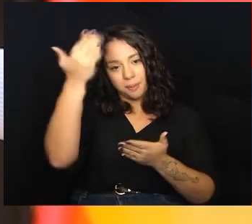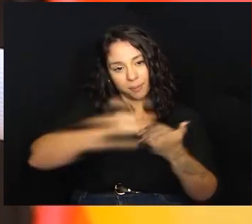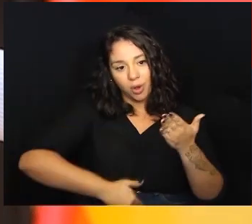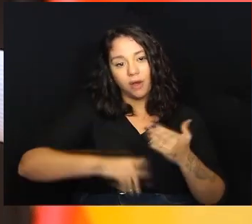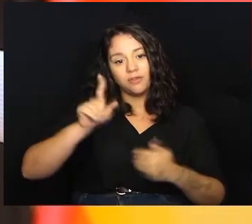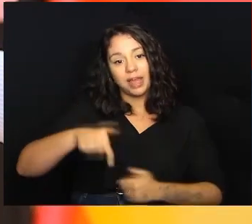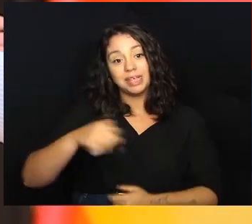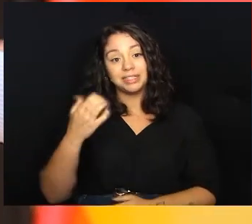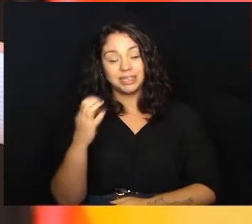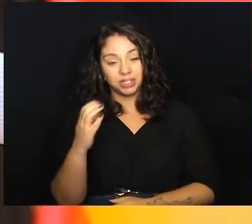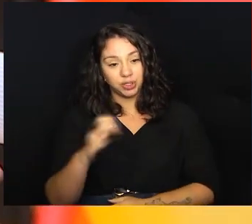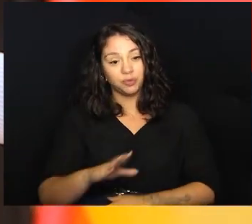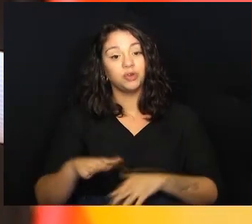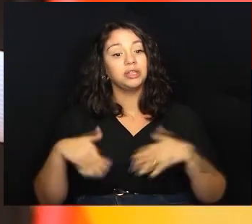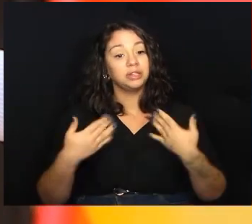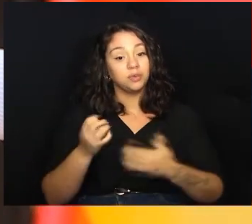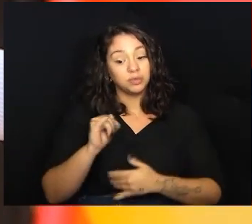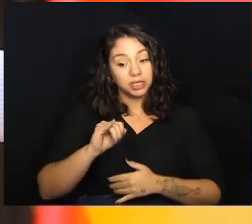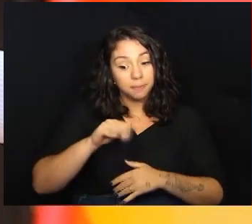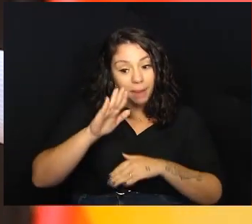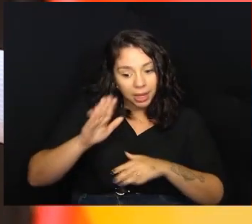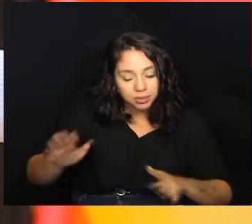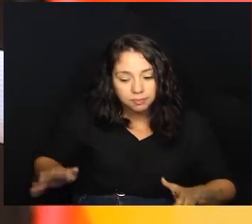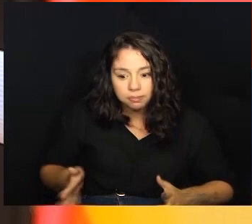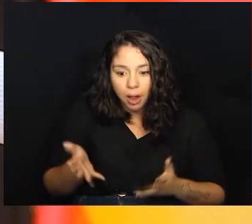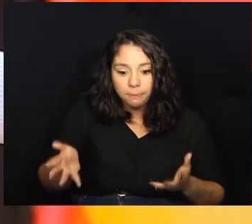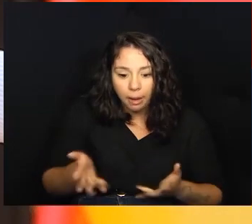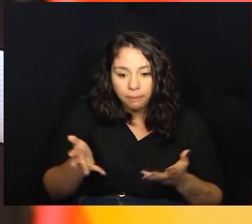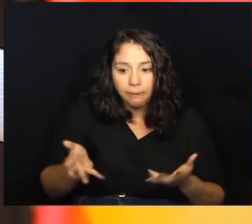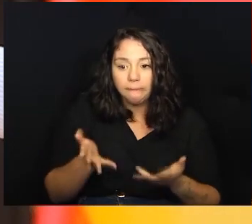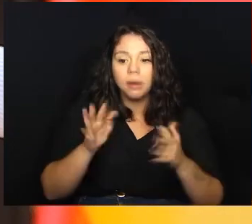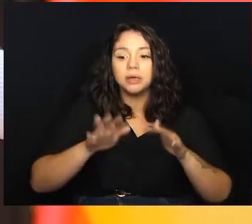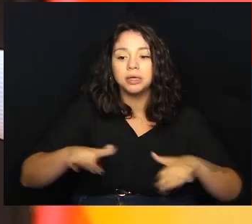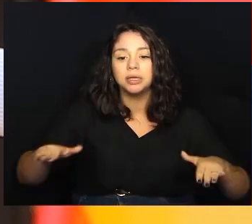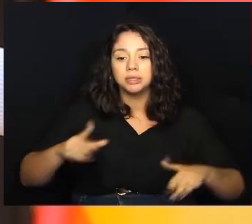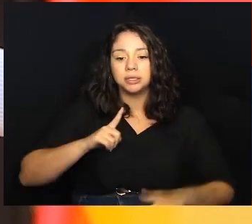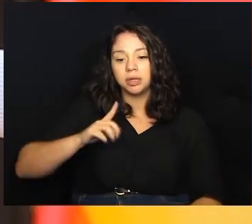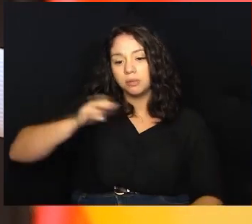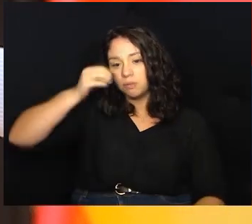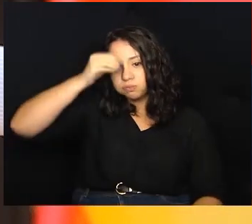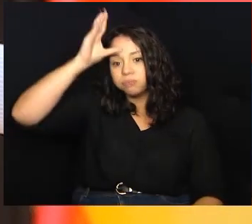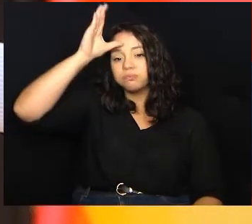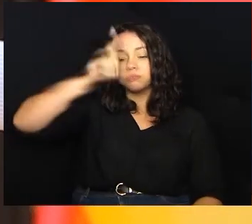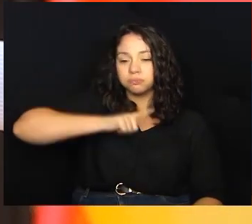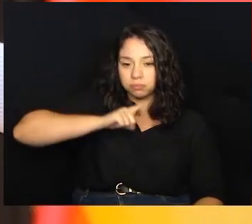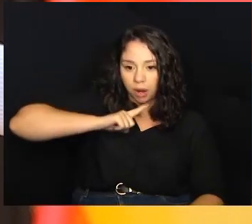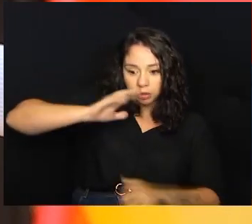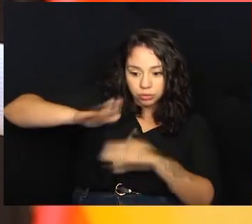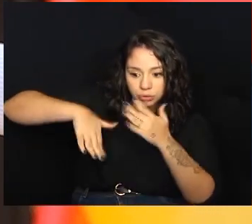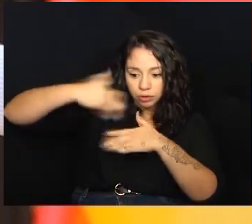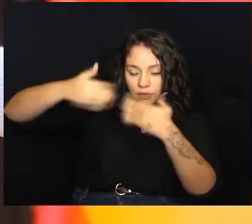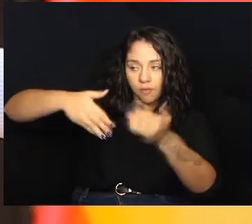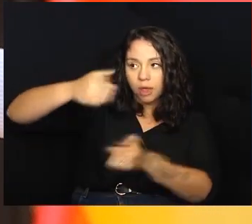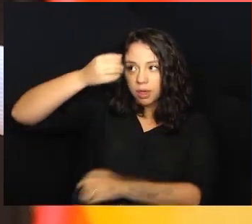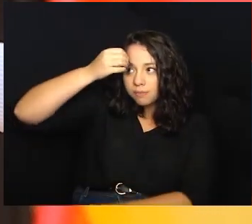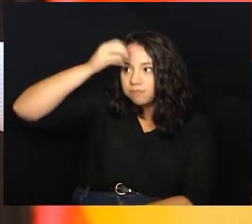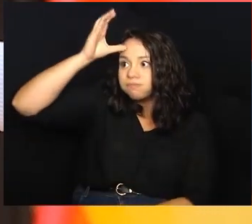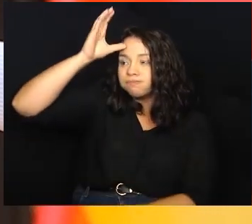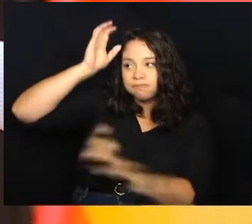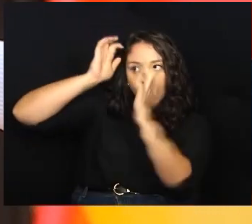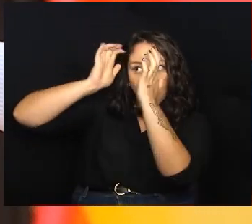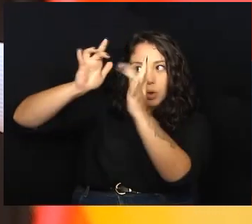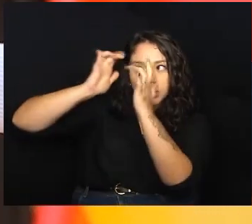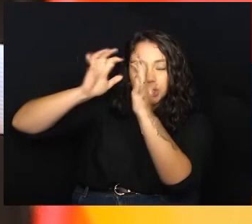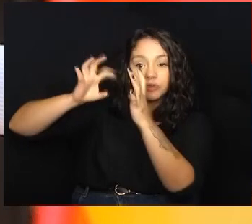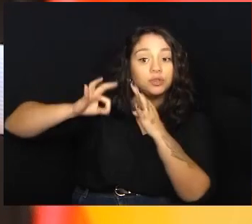Isso já é comprovado, é científico, né? Então, quanto mais você estimula, mais essa criança vai ter repertório para ela ter